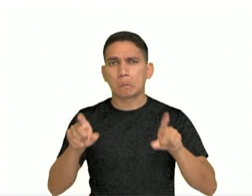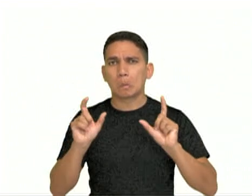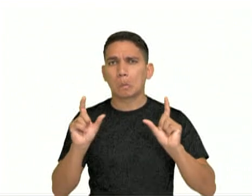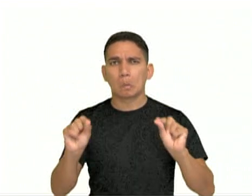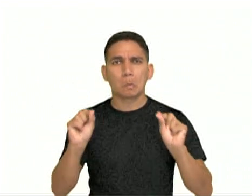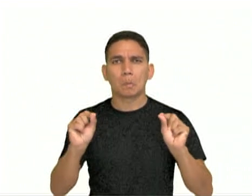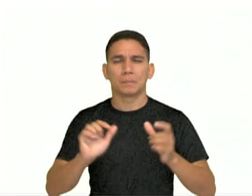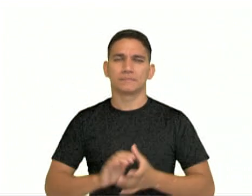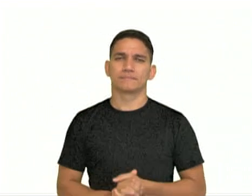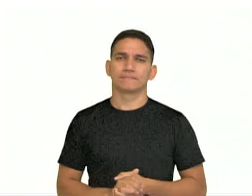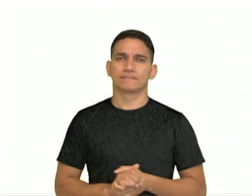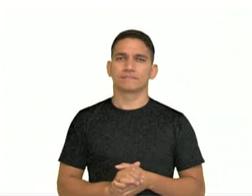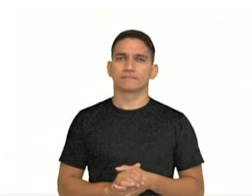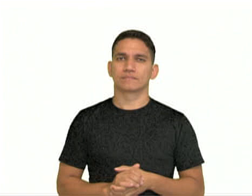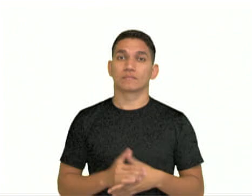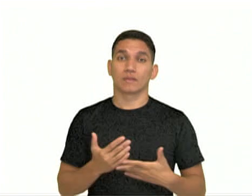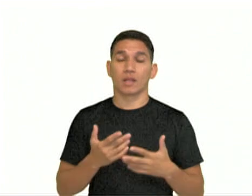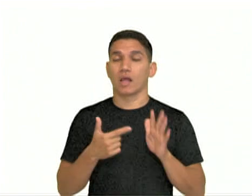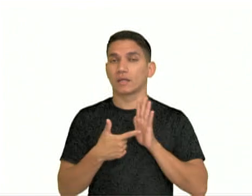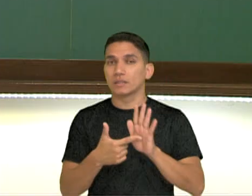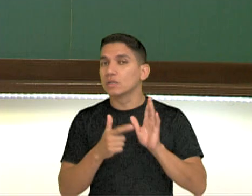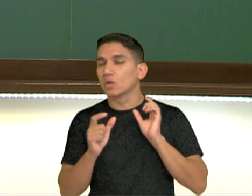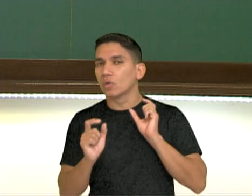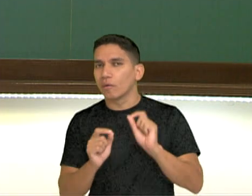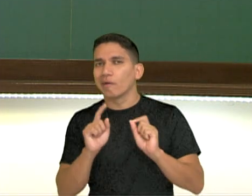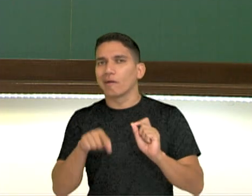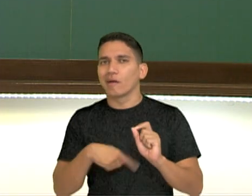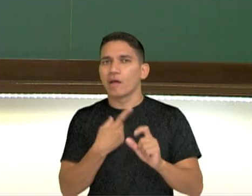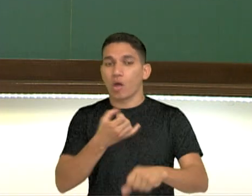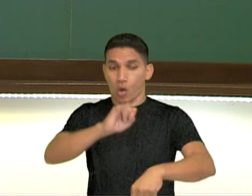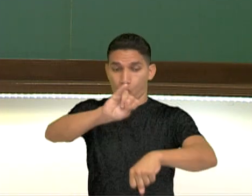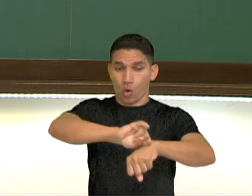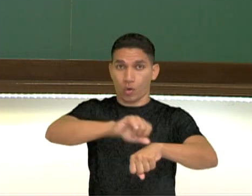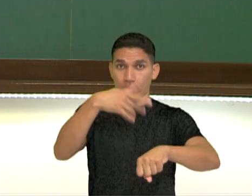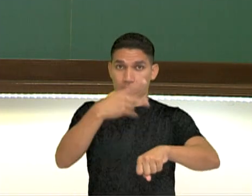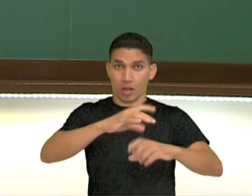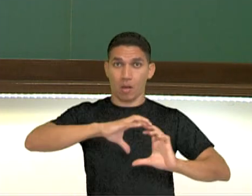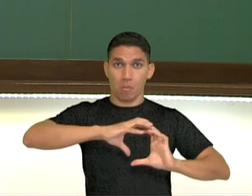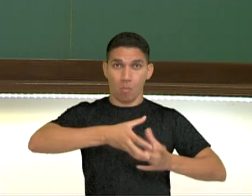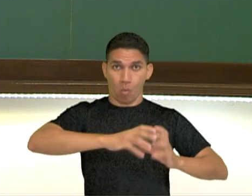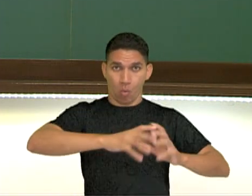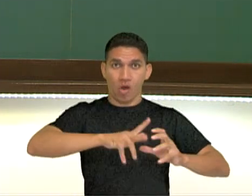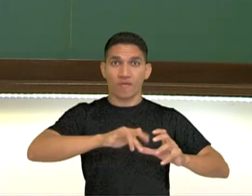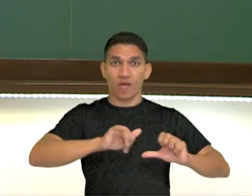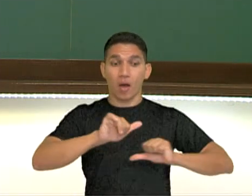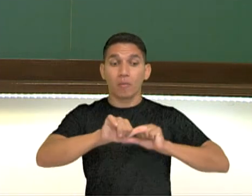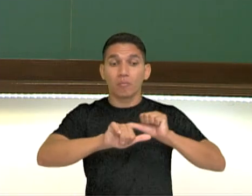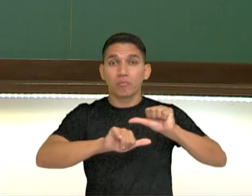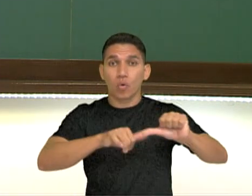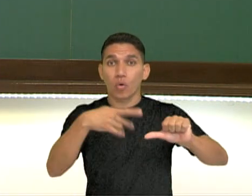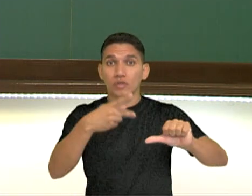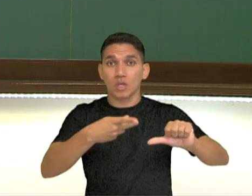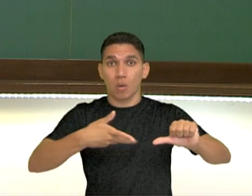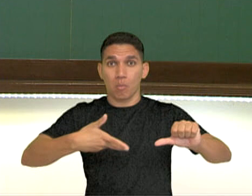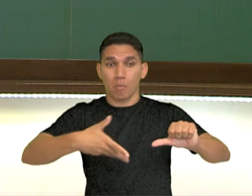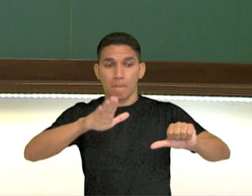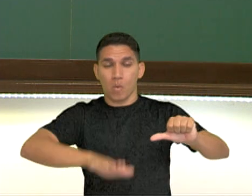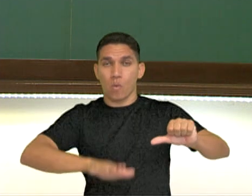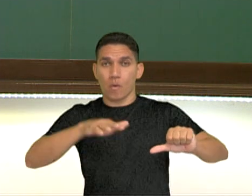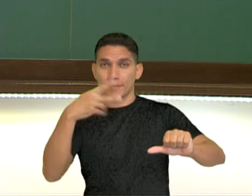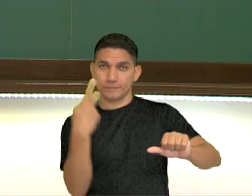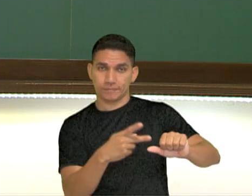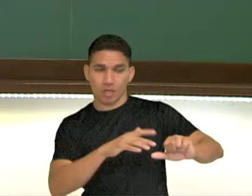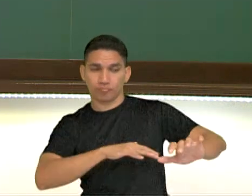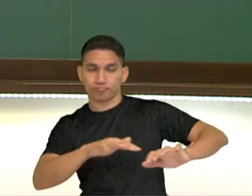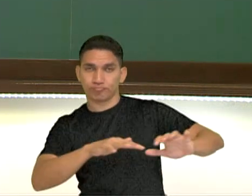Né? Representa, meus queridos, que aqui o objeto, no caso a bola, ela irá mudar sua quantidade de movimento,